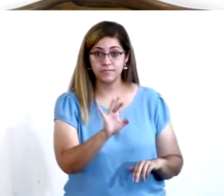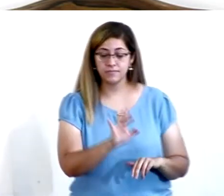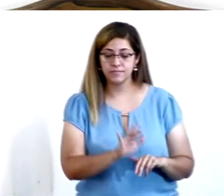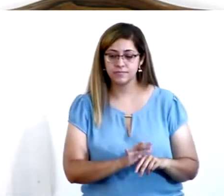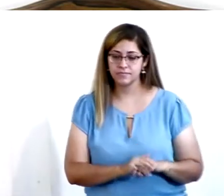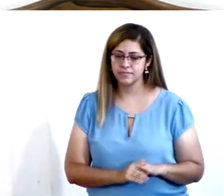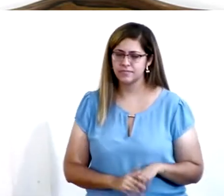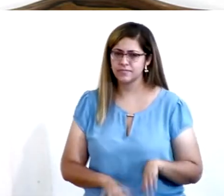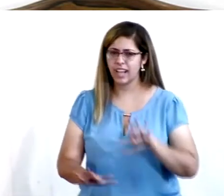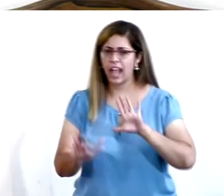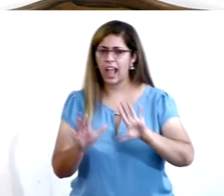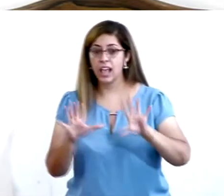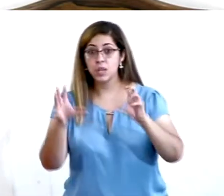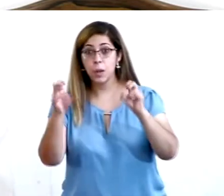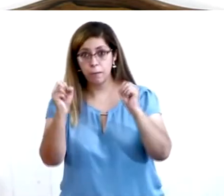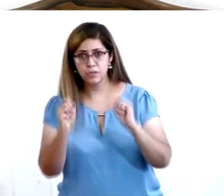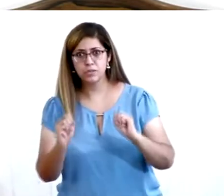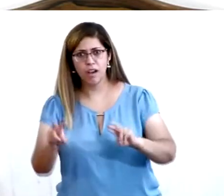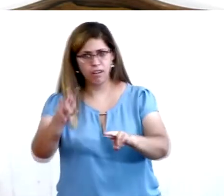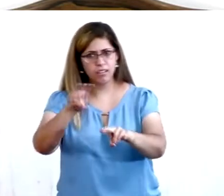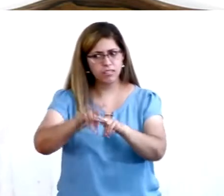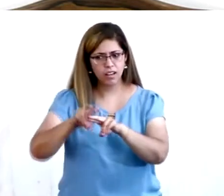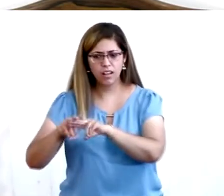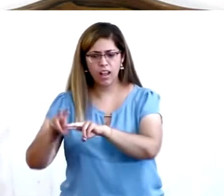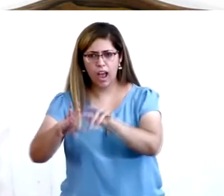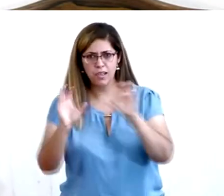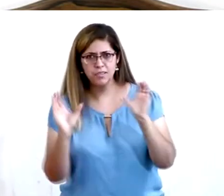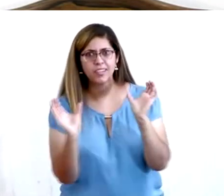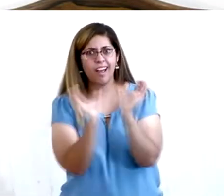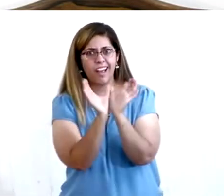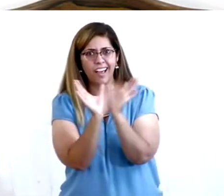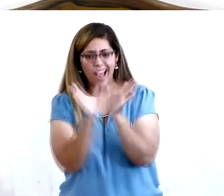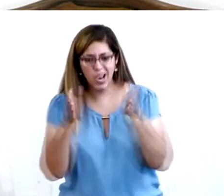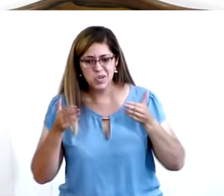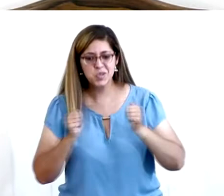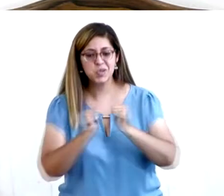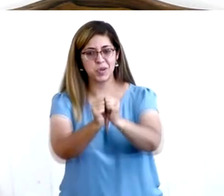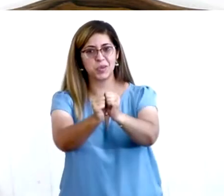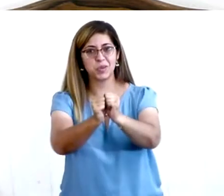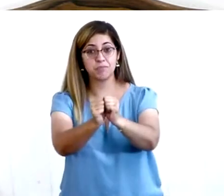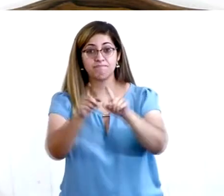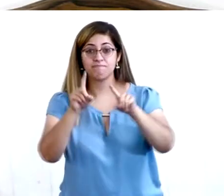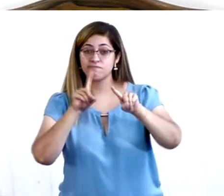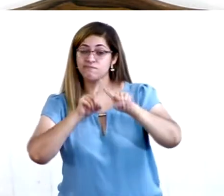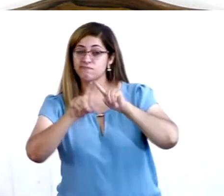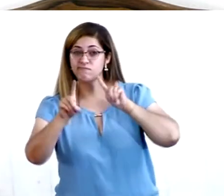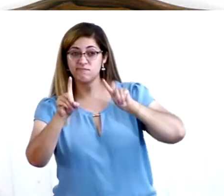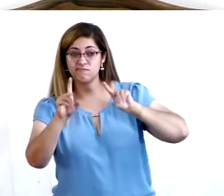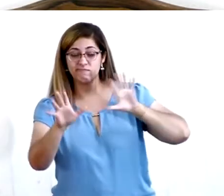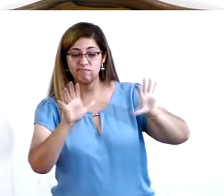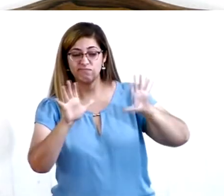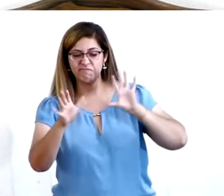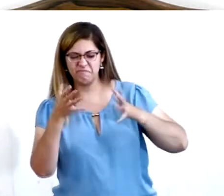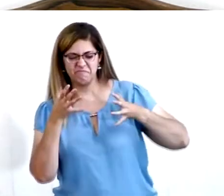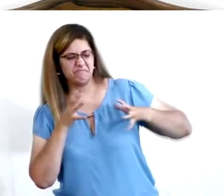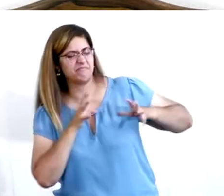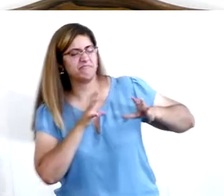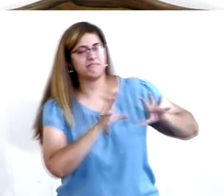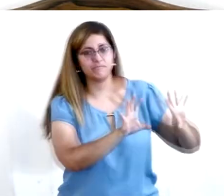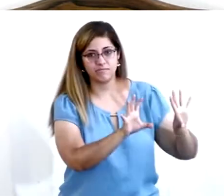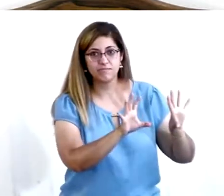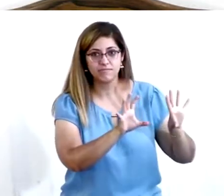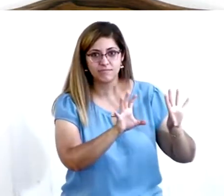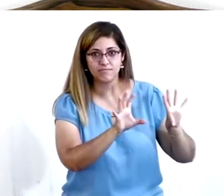estar assentados à mesa do Pai, mas estão se alimentando de alimentos nocivos à sua saúde. Nós